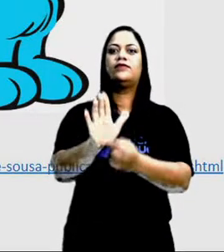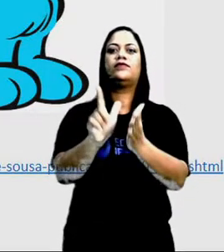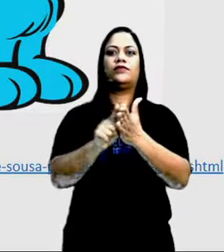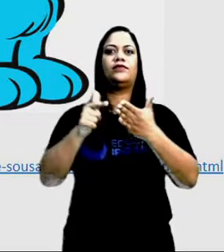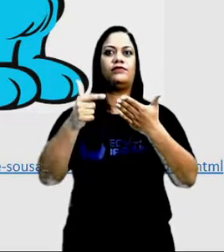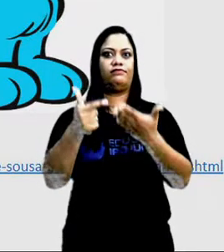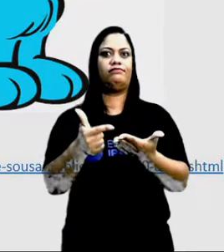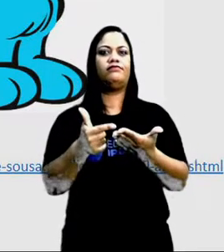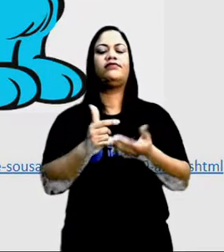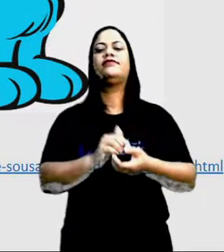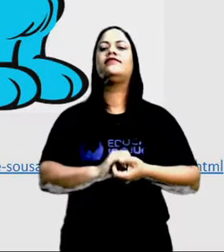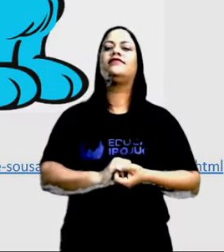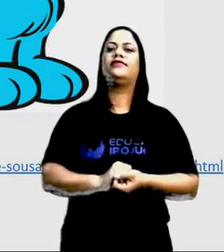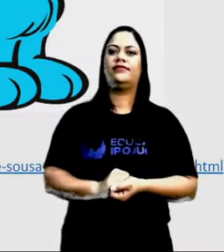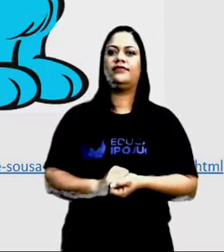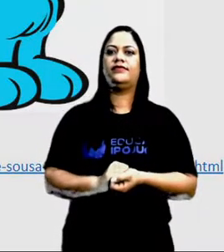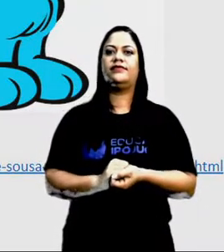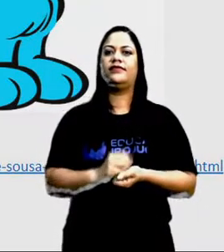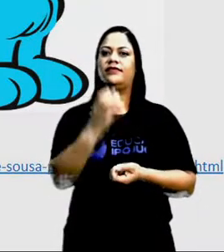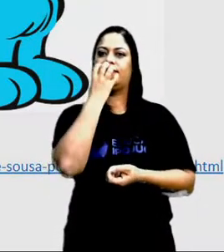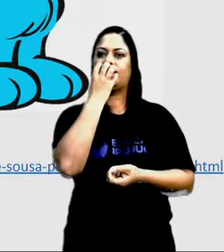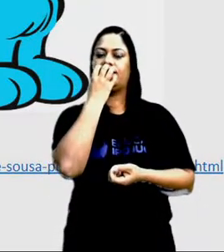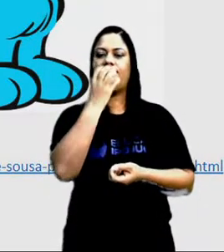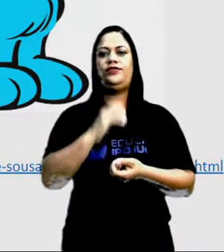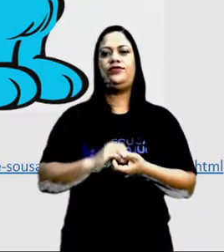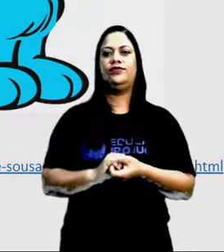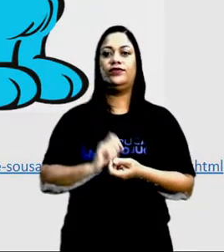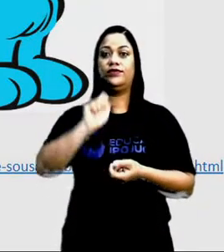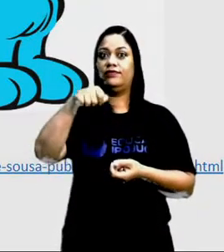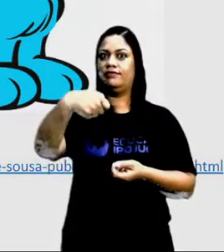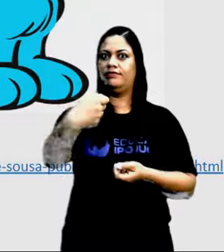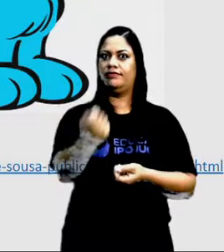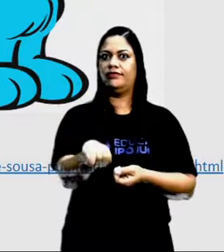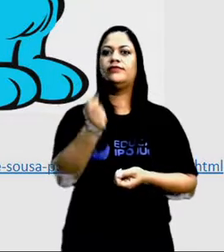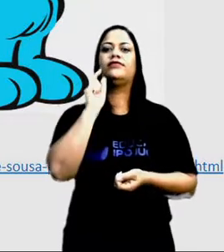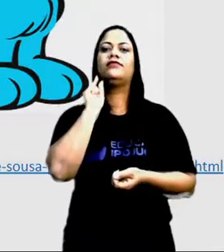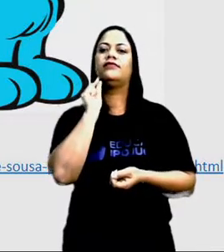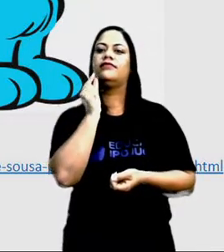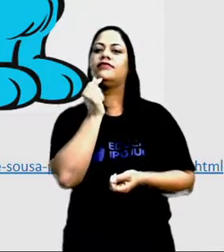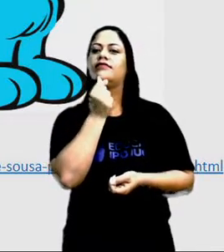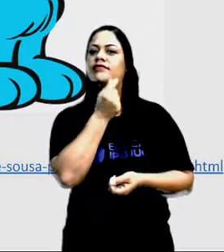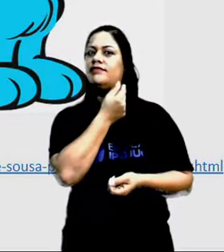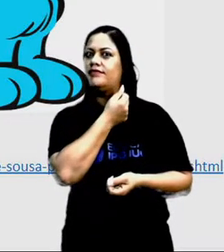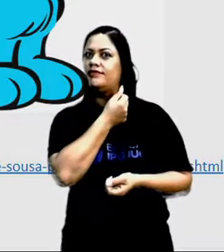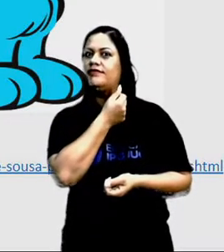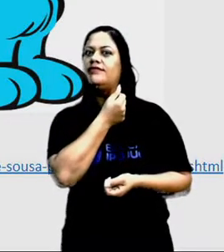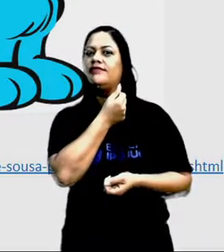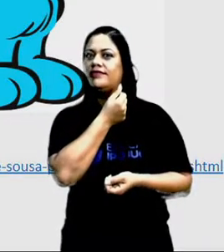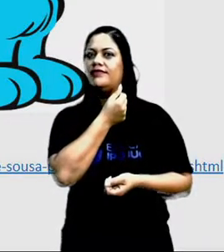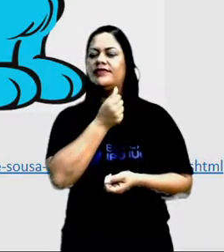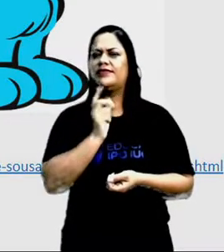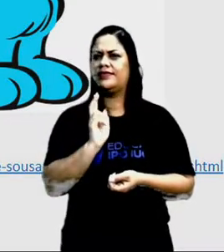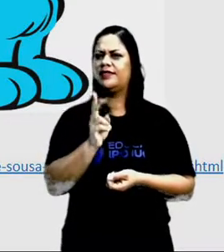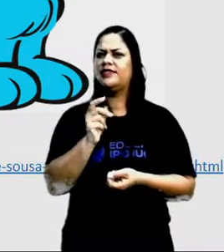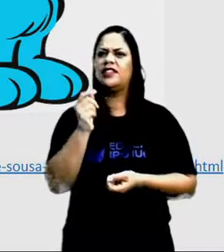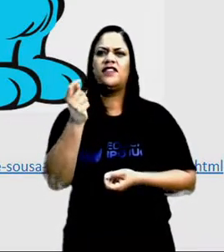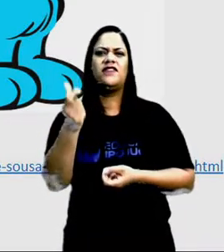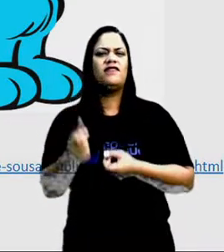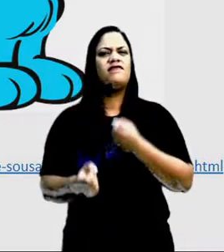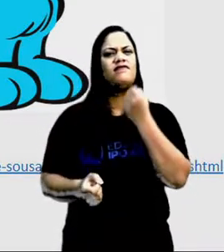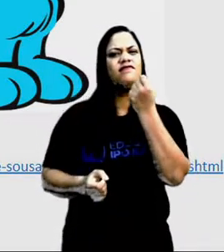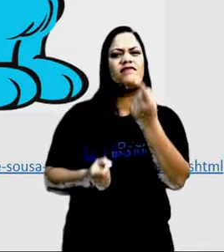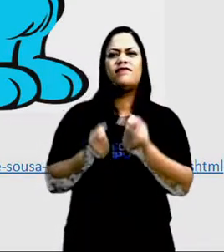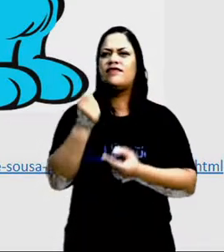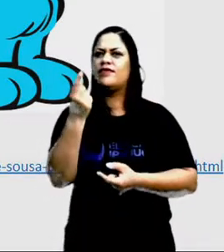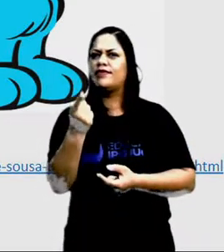Folha da Tarde. Era esse cachorrinho aqui, ó, chamado de Bidu. Alguém já ouviu falar do Bidu? Ele de vez em quando ainda aparece na